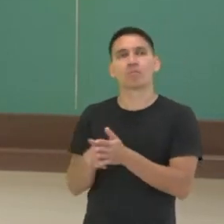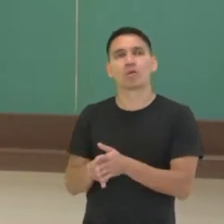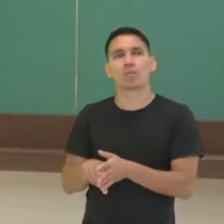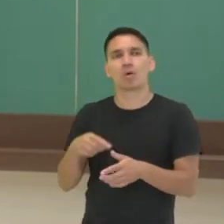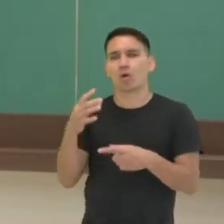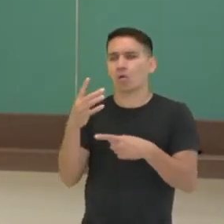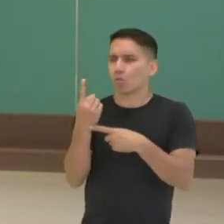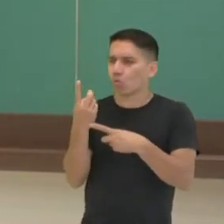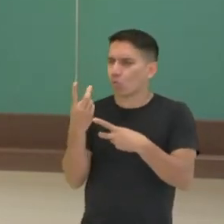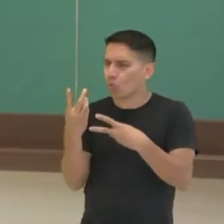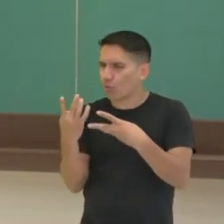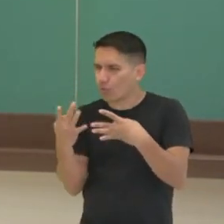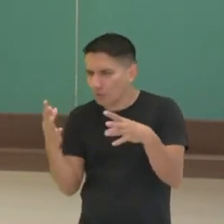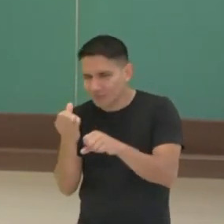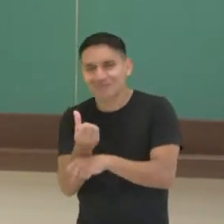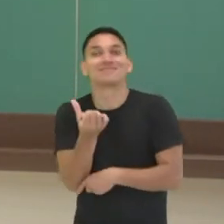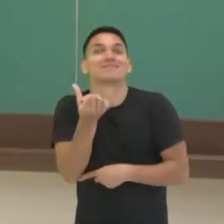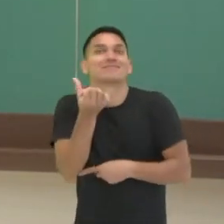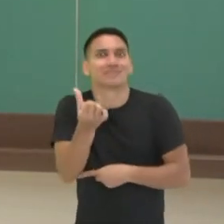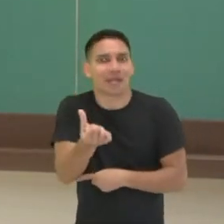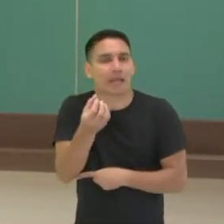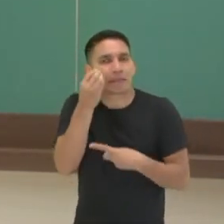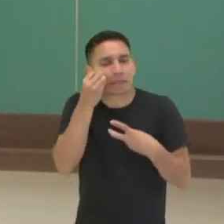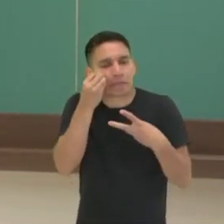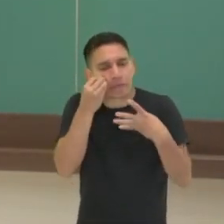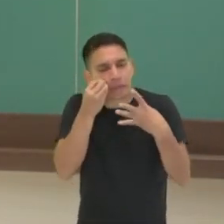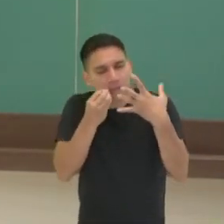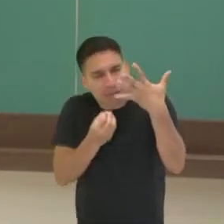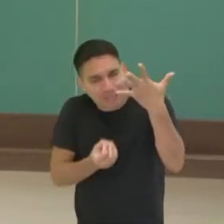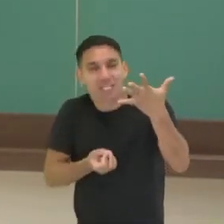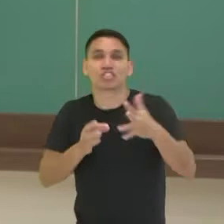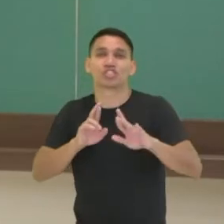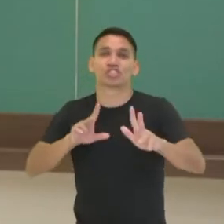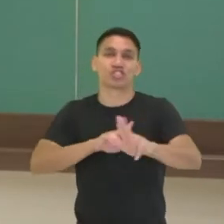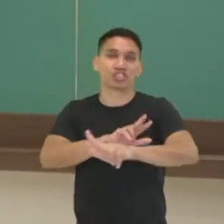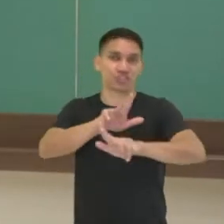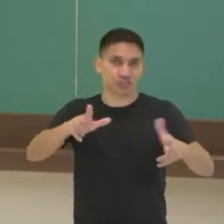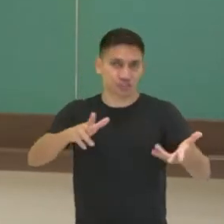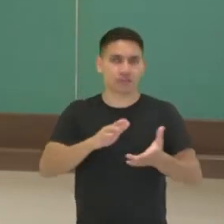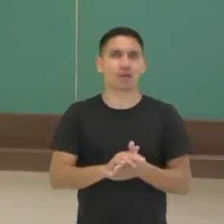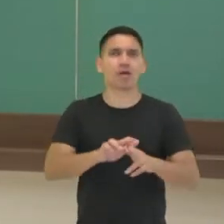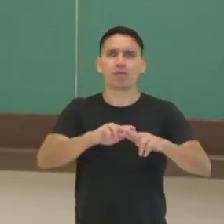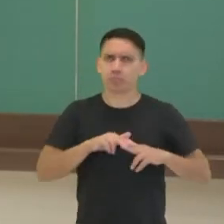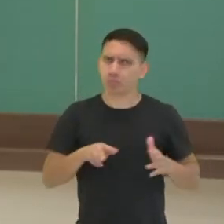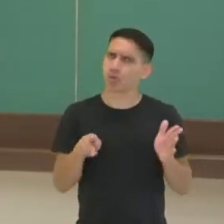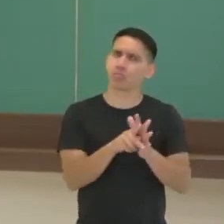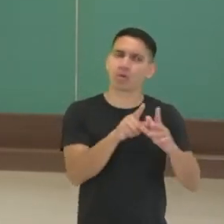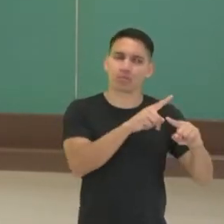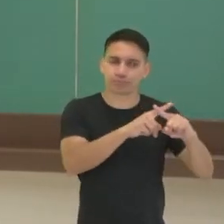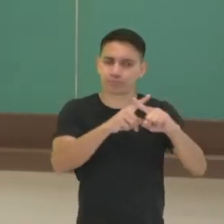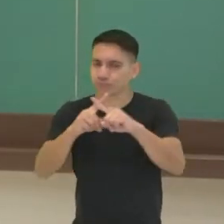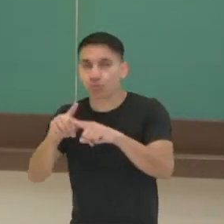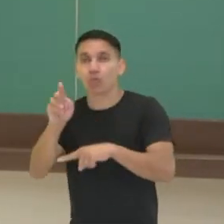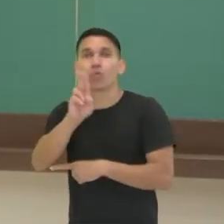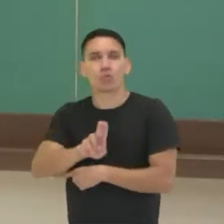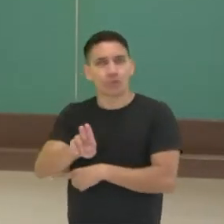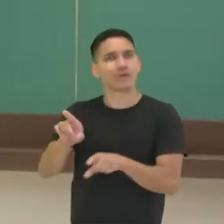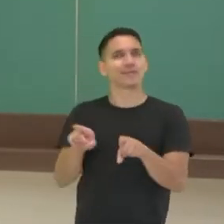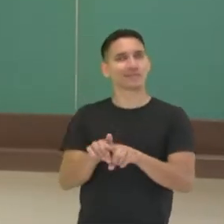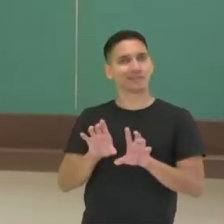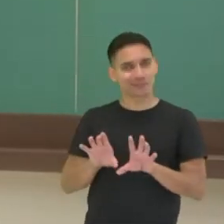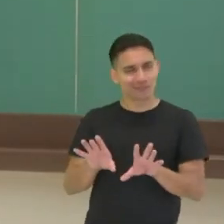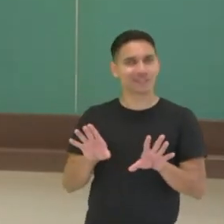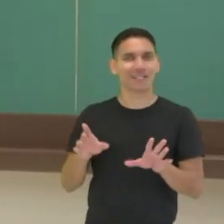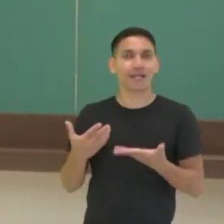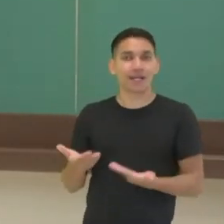4, 5, 6 possibilidades. Tá? Então, eu tenho, usando o princípio multiplicativo, usando através